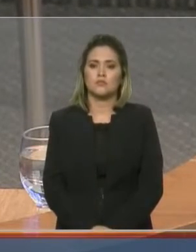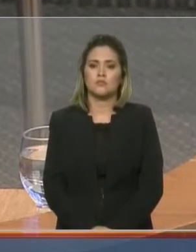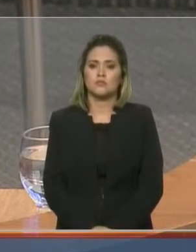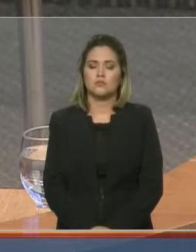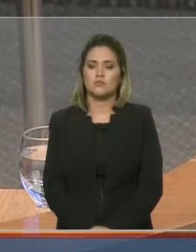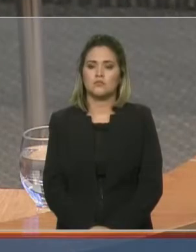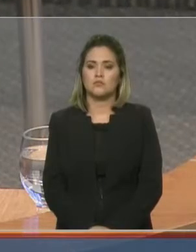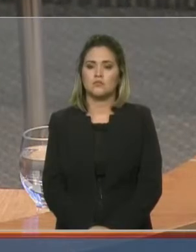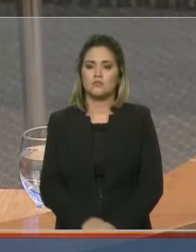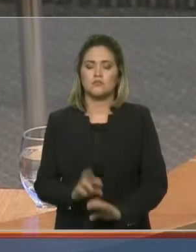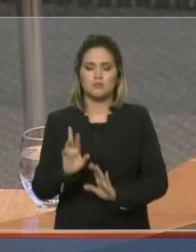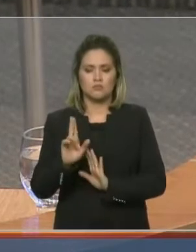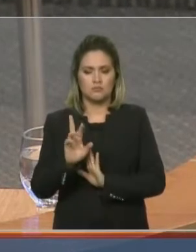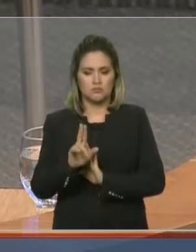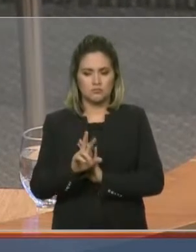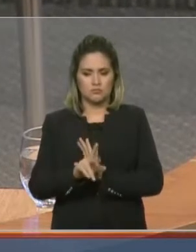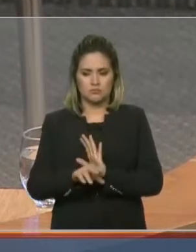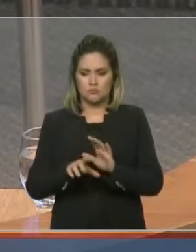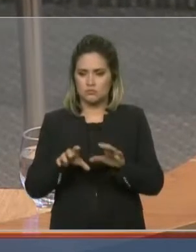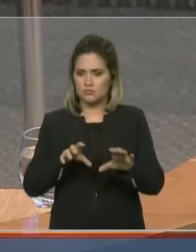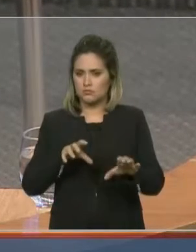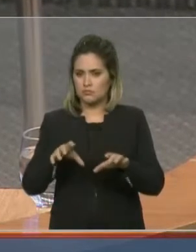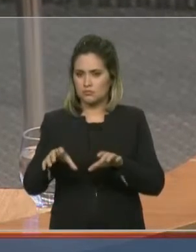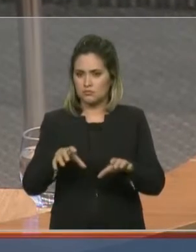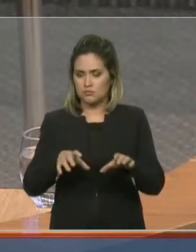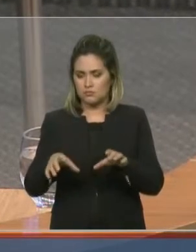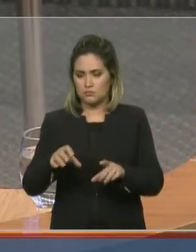movimentos sociais, nas